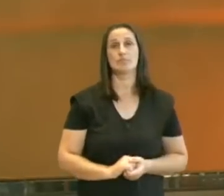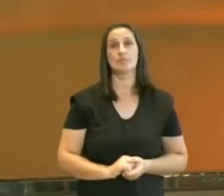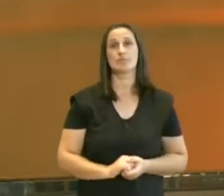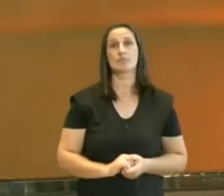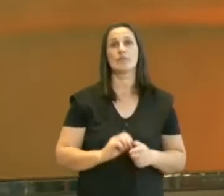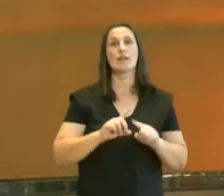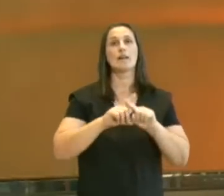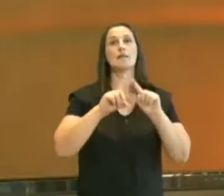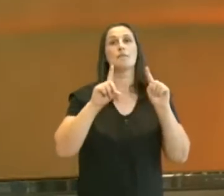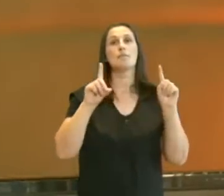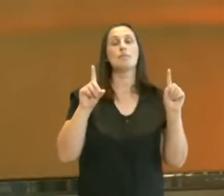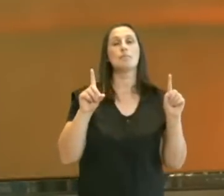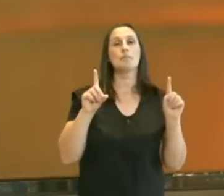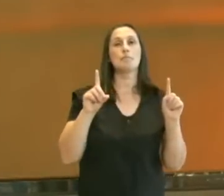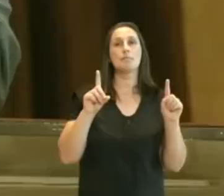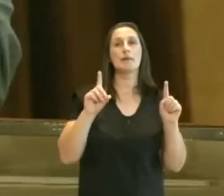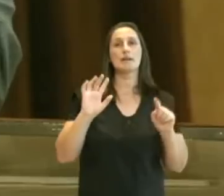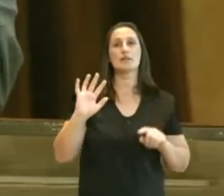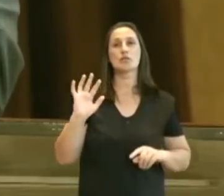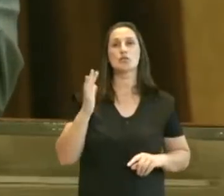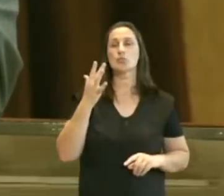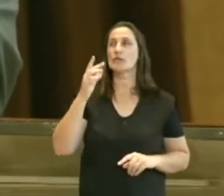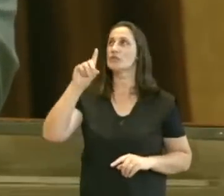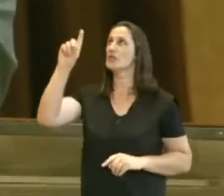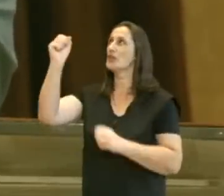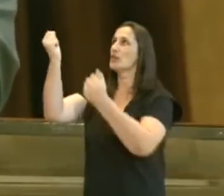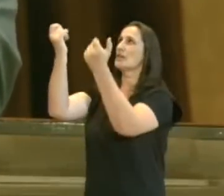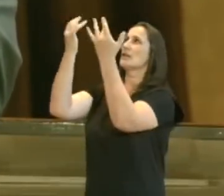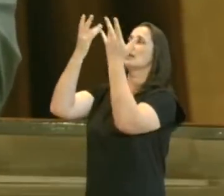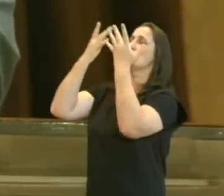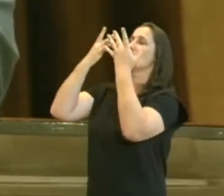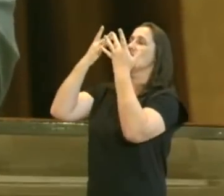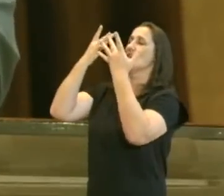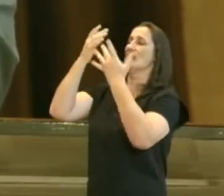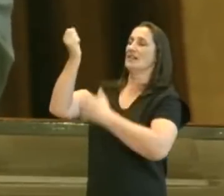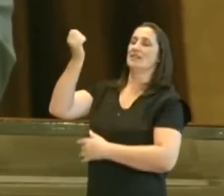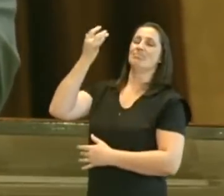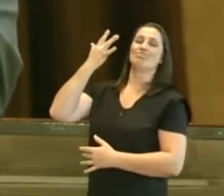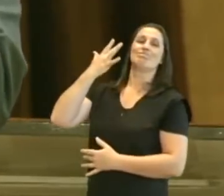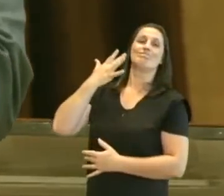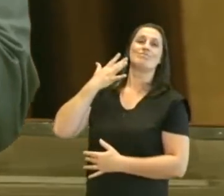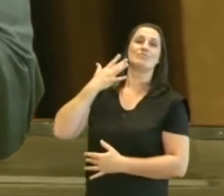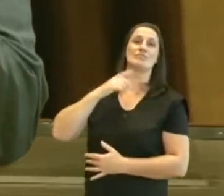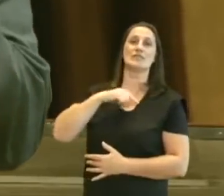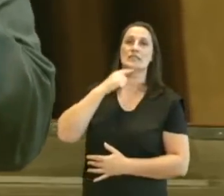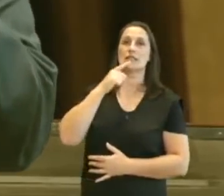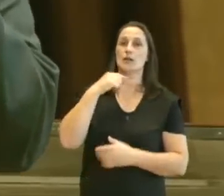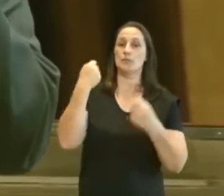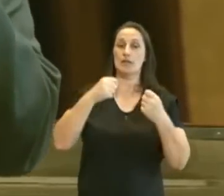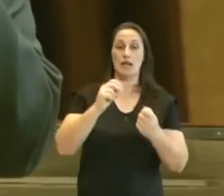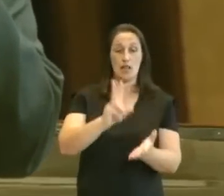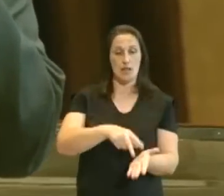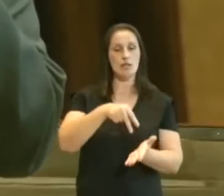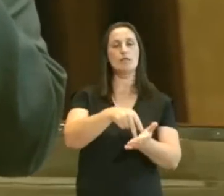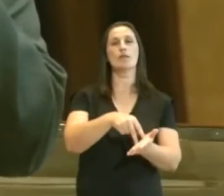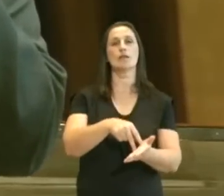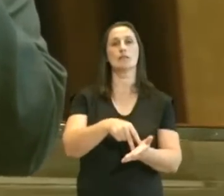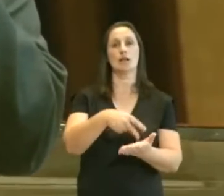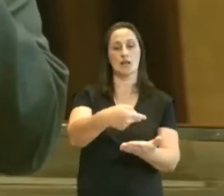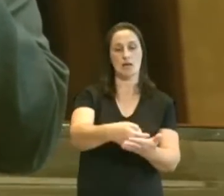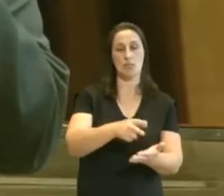Mas quando vem o choque de realidade da graça de Deus na nossa vida, ninguém precisa dizer, levanta da tua cama.